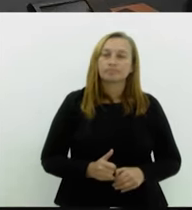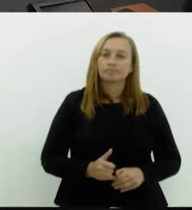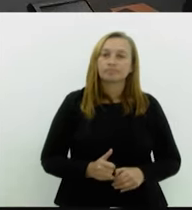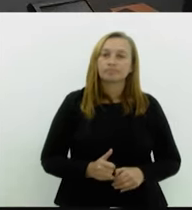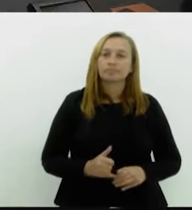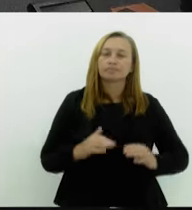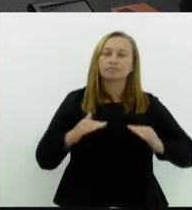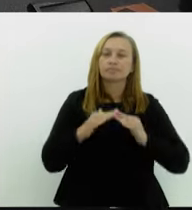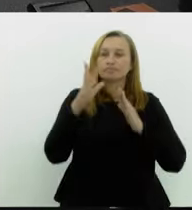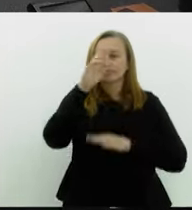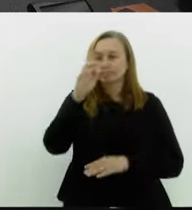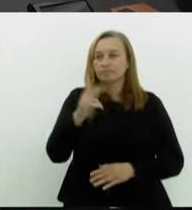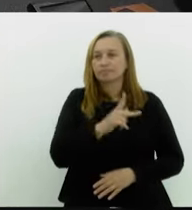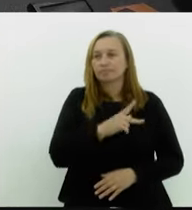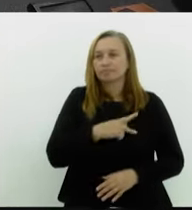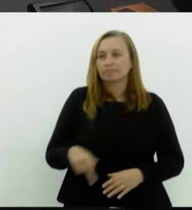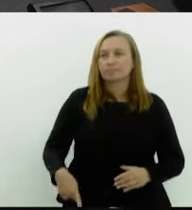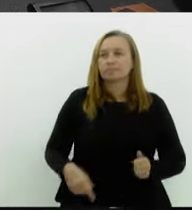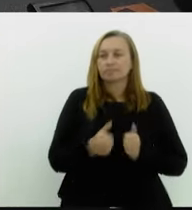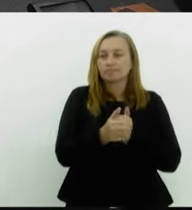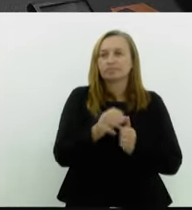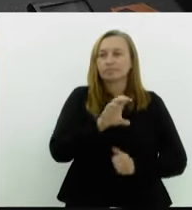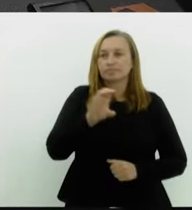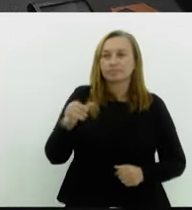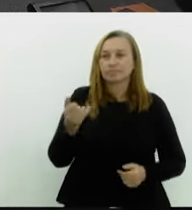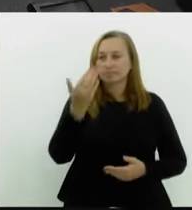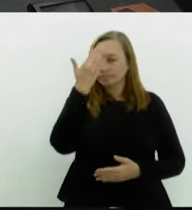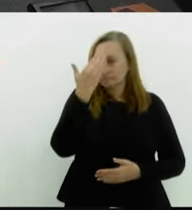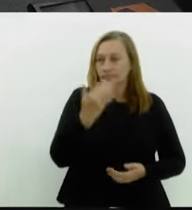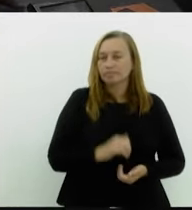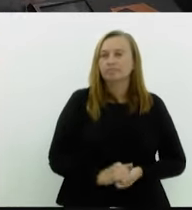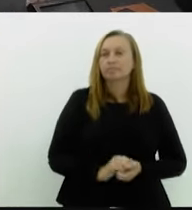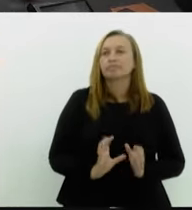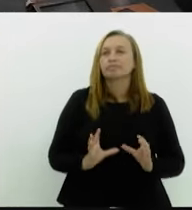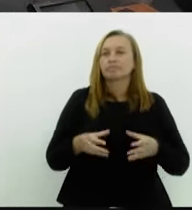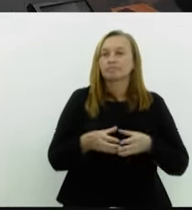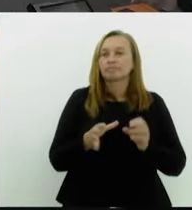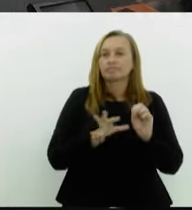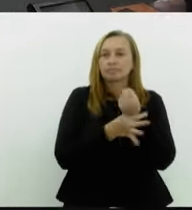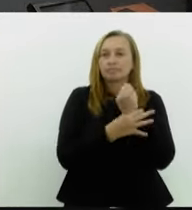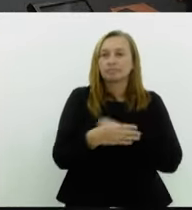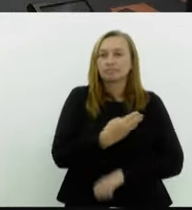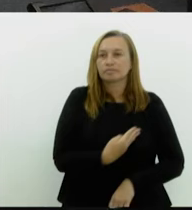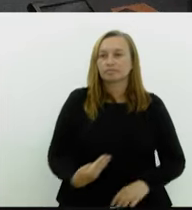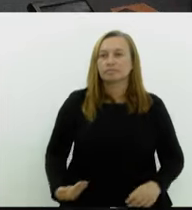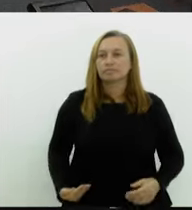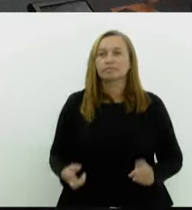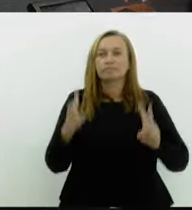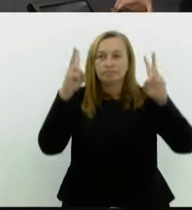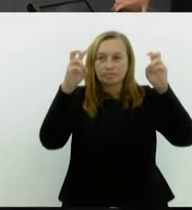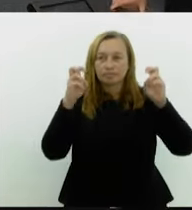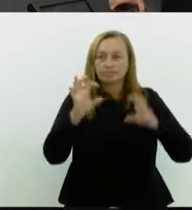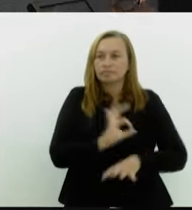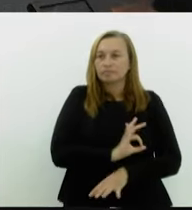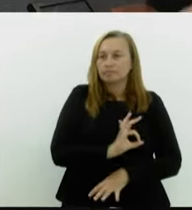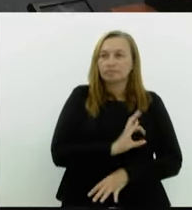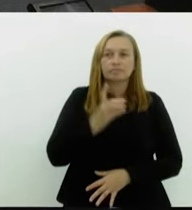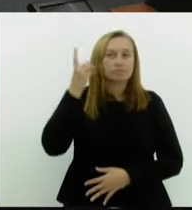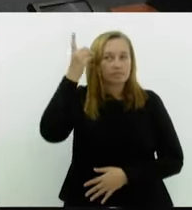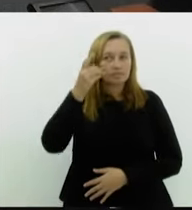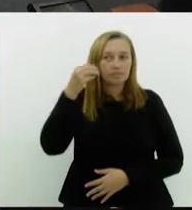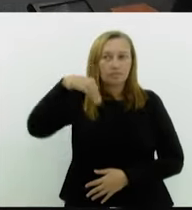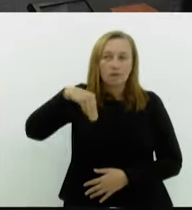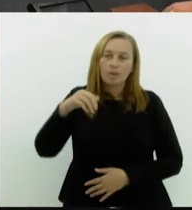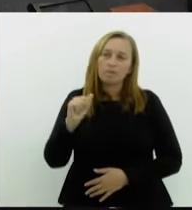Favorável, presidente. Companhia do CCJ. Obrigado, meu irmão. Pela Comissão de Segurança Pública e Assuntos de Polícia, deputado Márcio